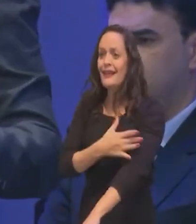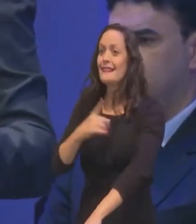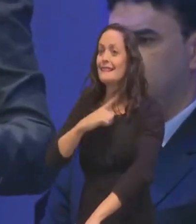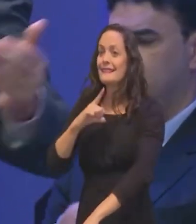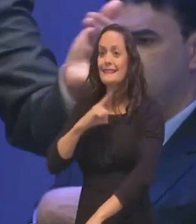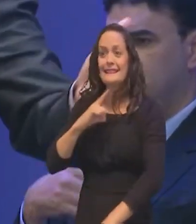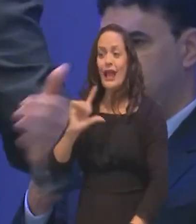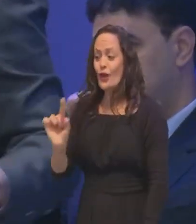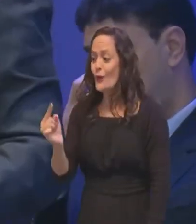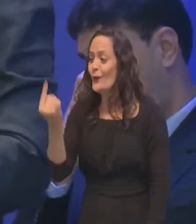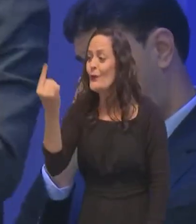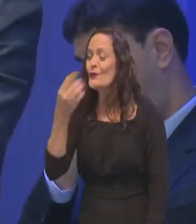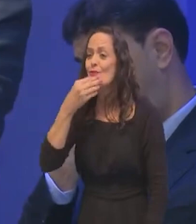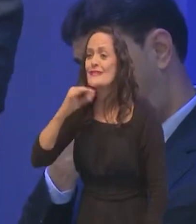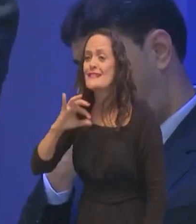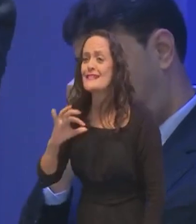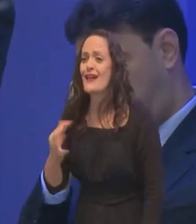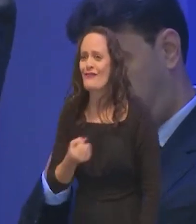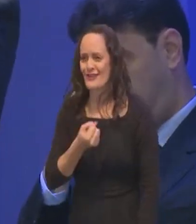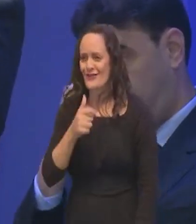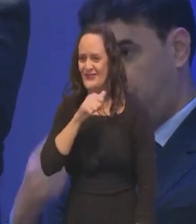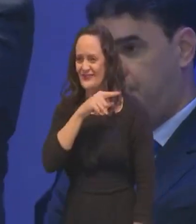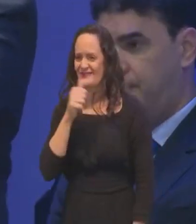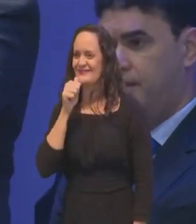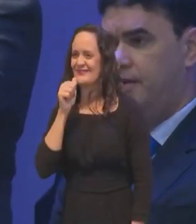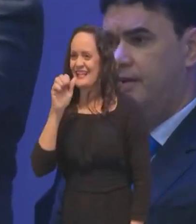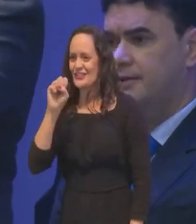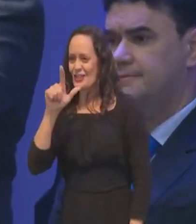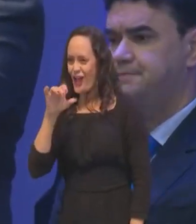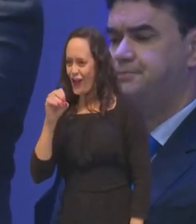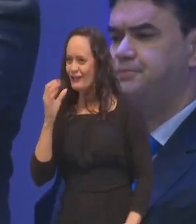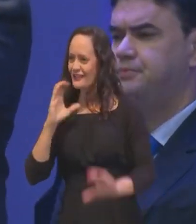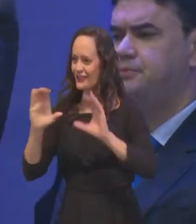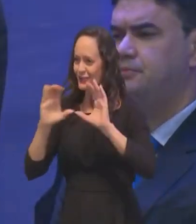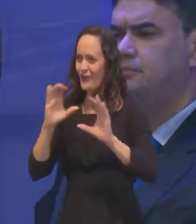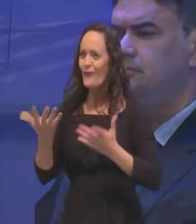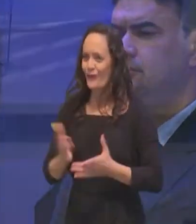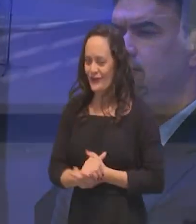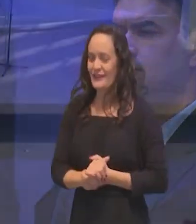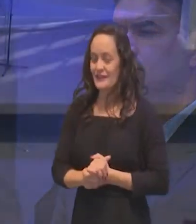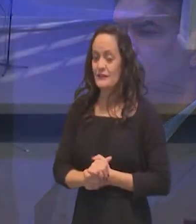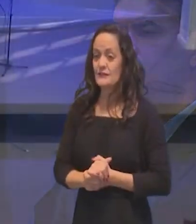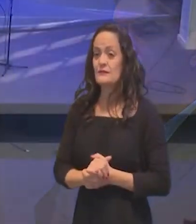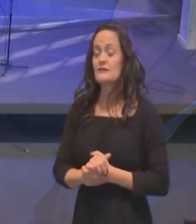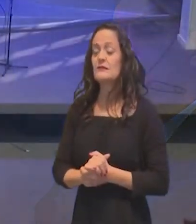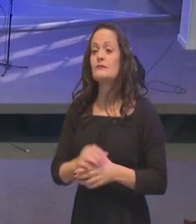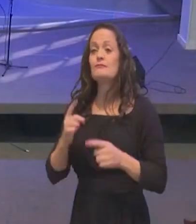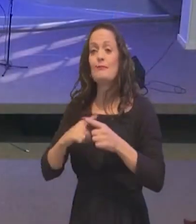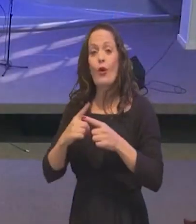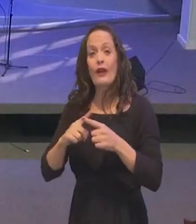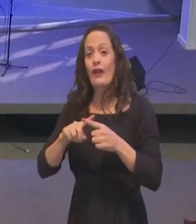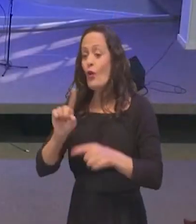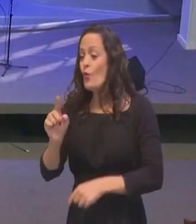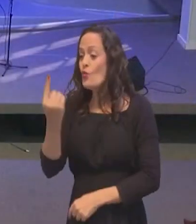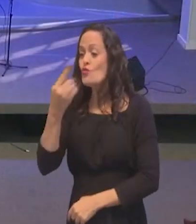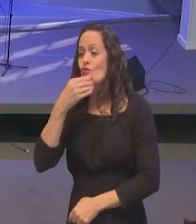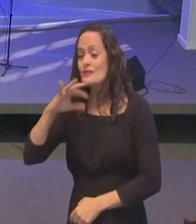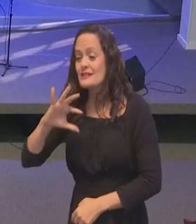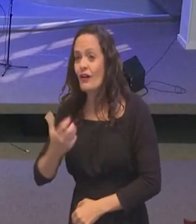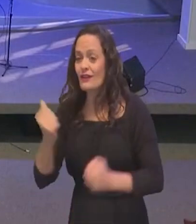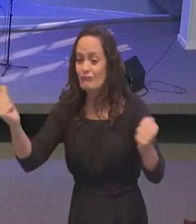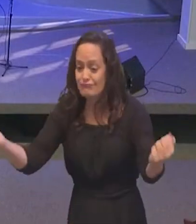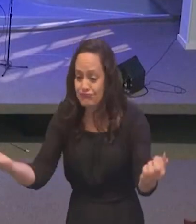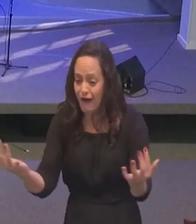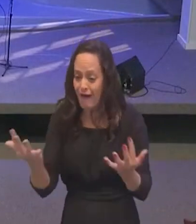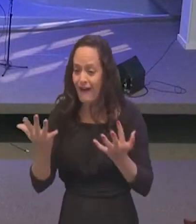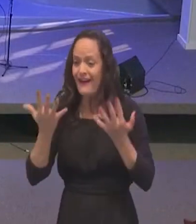Salvador, que a nossa irmã Ruth acabou de cantar. Ou seja, na verdade, este ajuntamento, esta ideia de